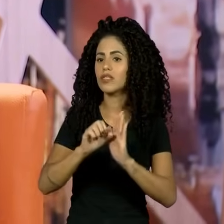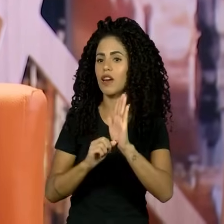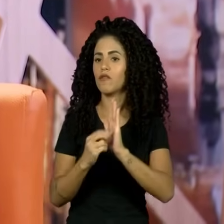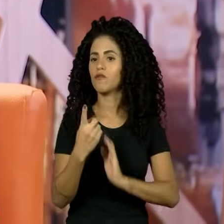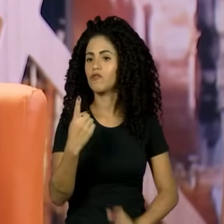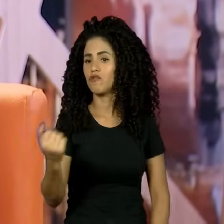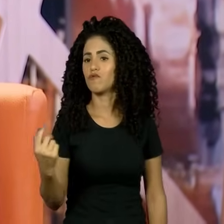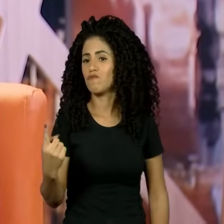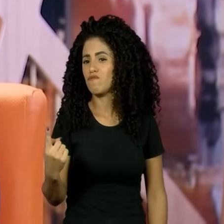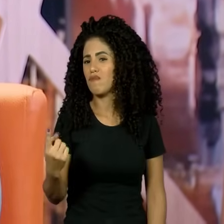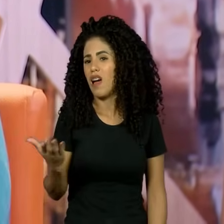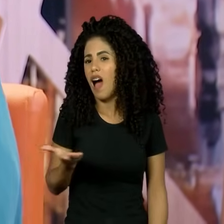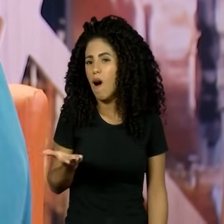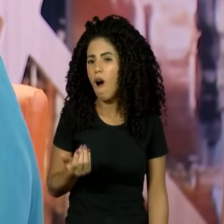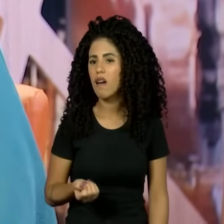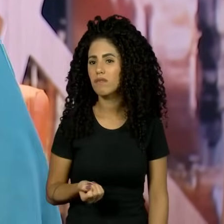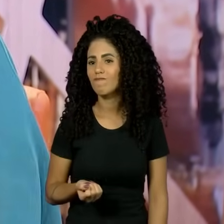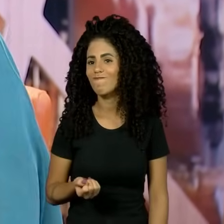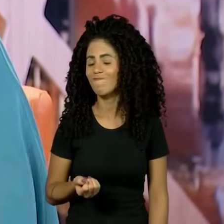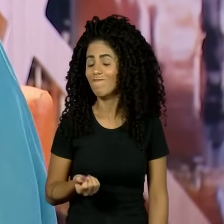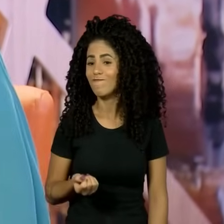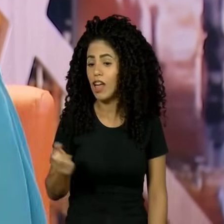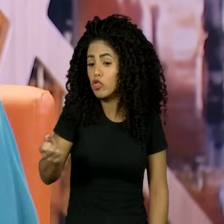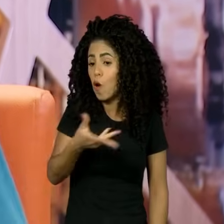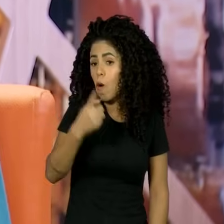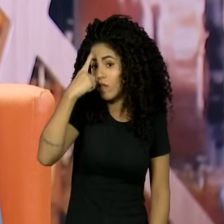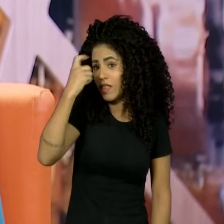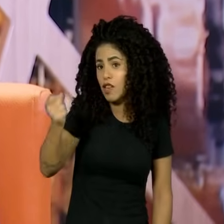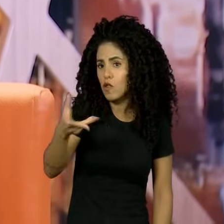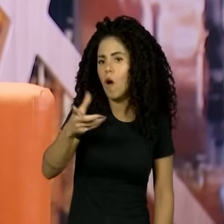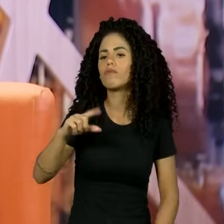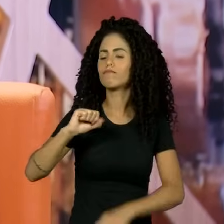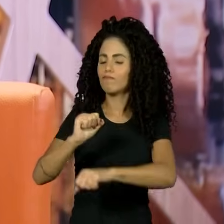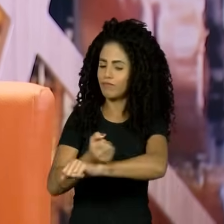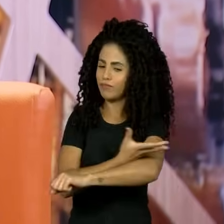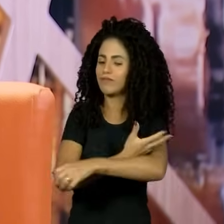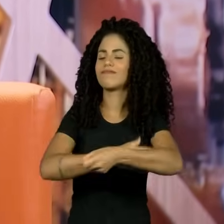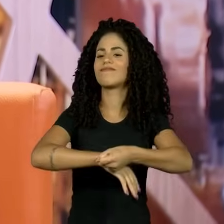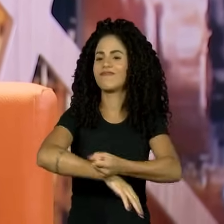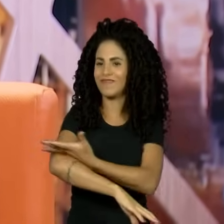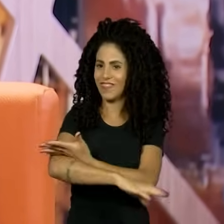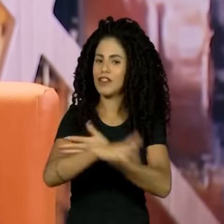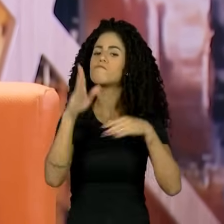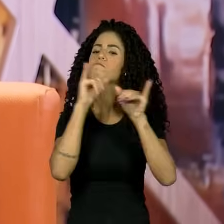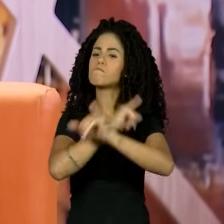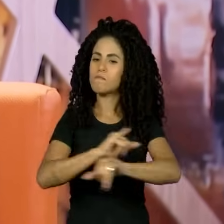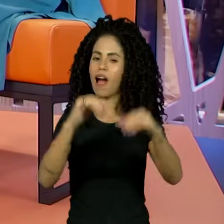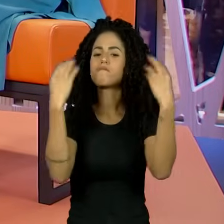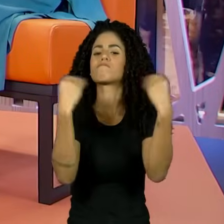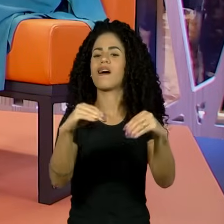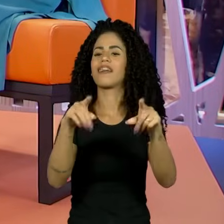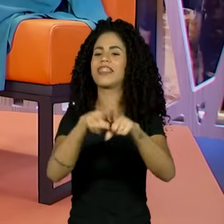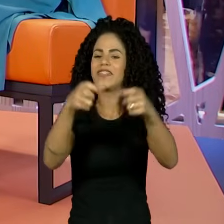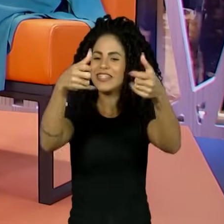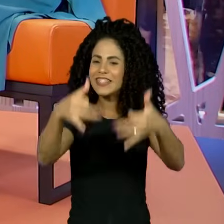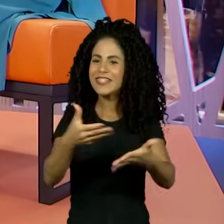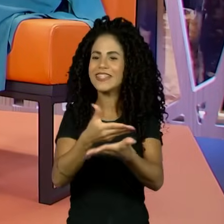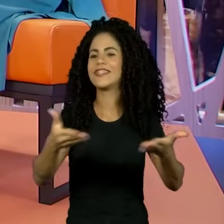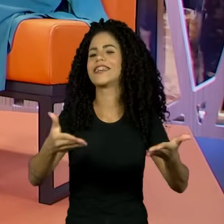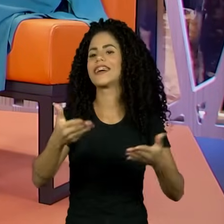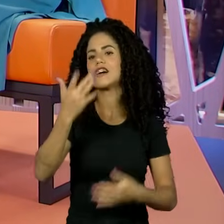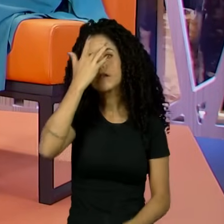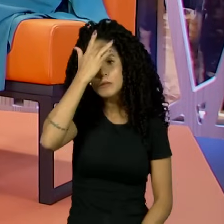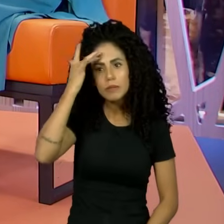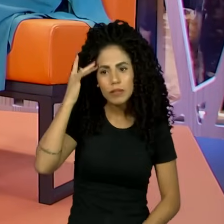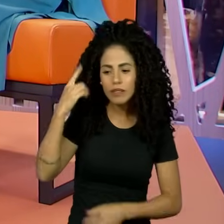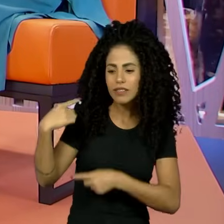então isso é muito recente. Isso, a gente tem que se emocionar, divulgar, explicar para os nossos, né, para os nossos e para